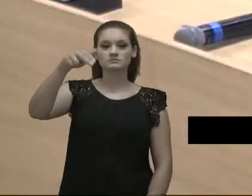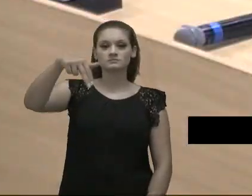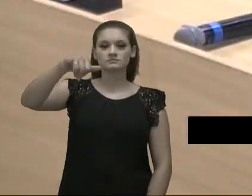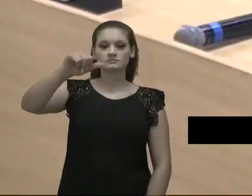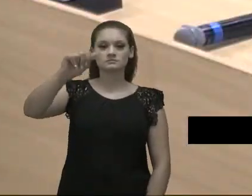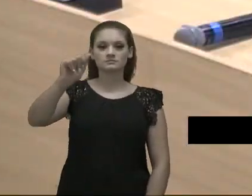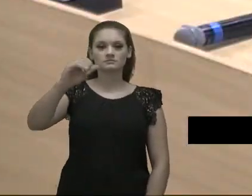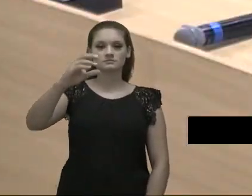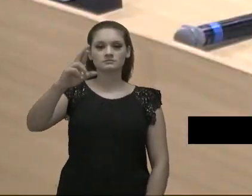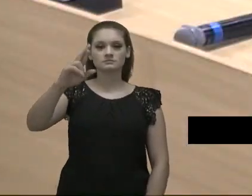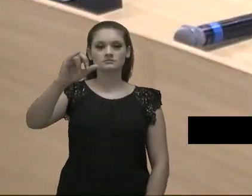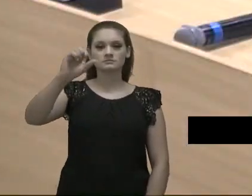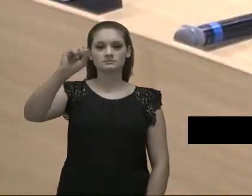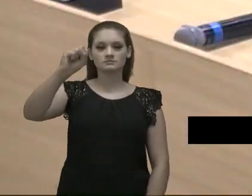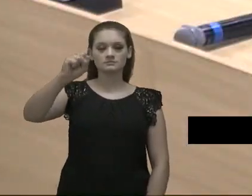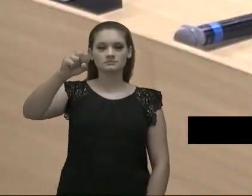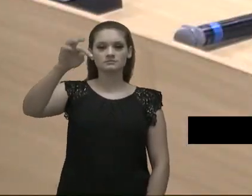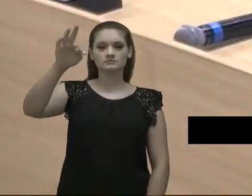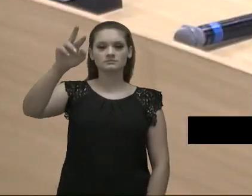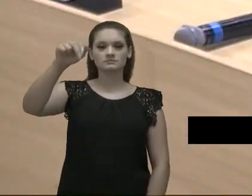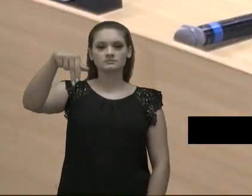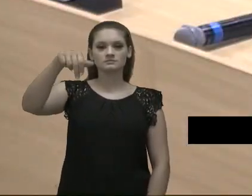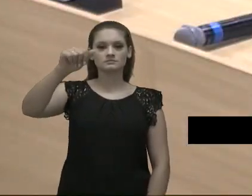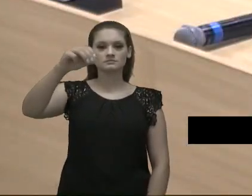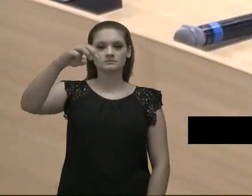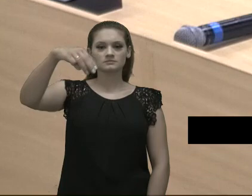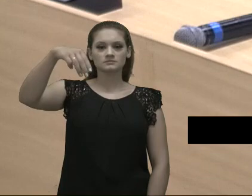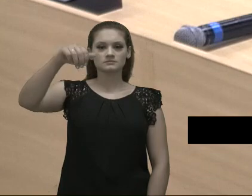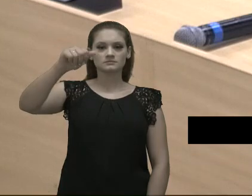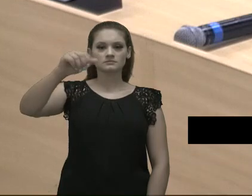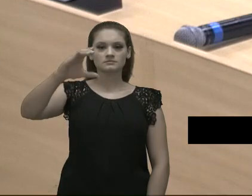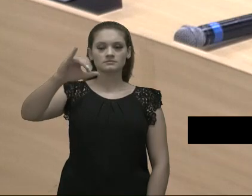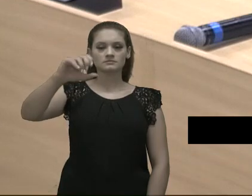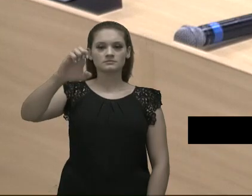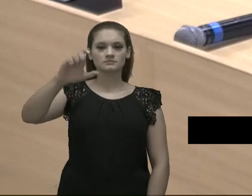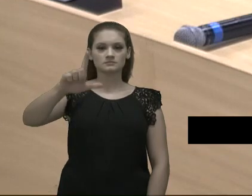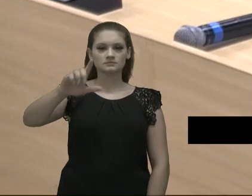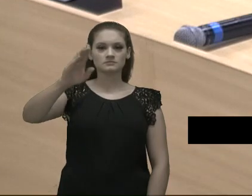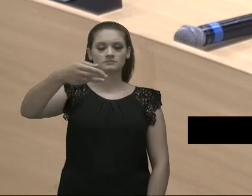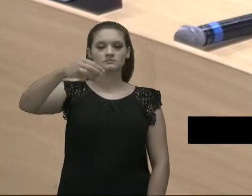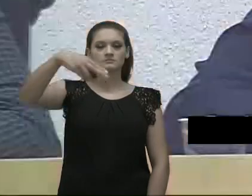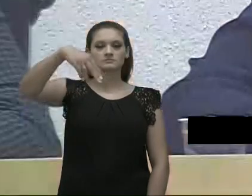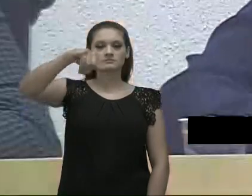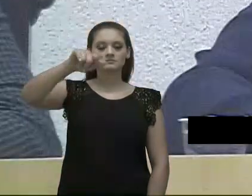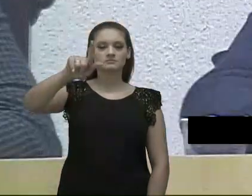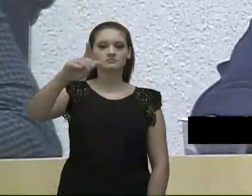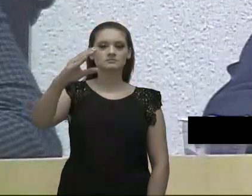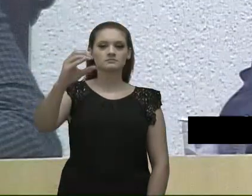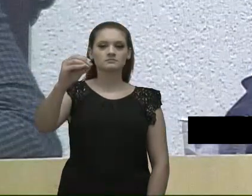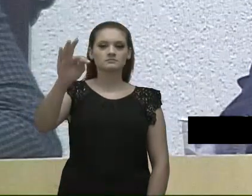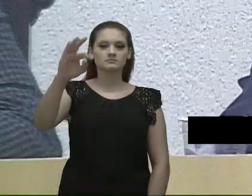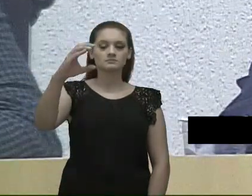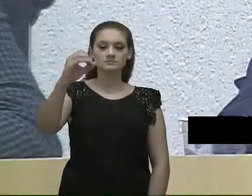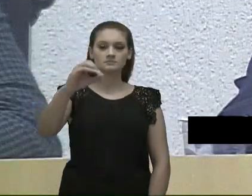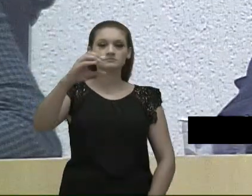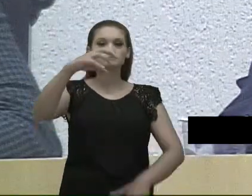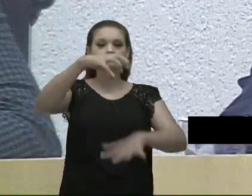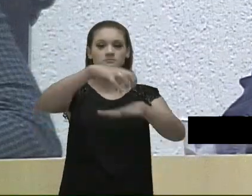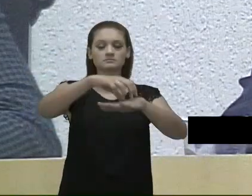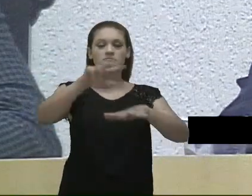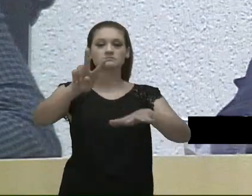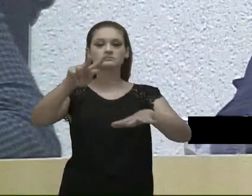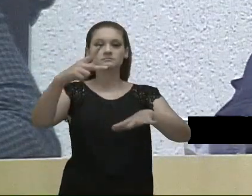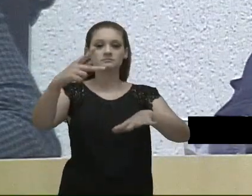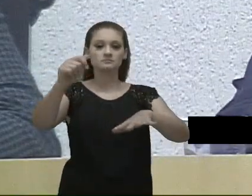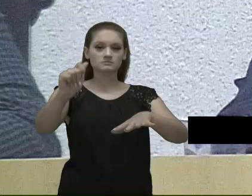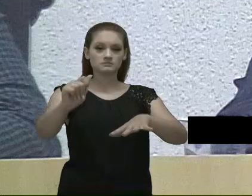Tânia Cristina Maciel Migoto, UPA Santa Helena. Tá. Só para informar para a senhora que